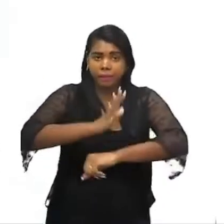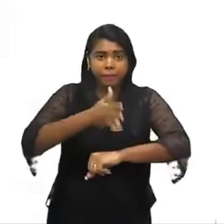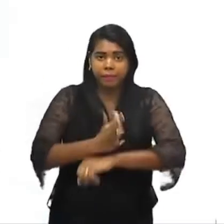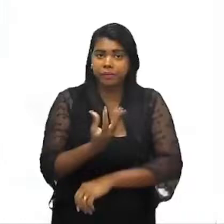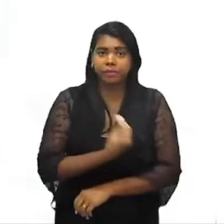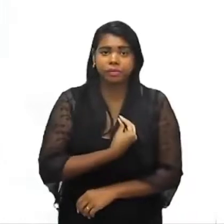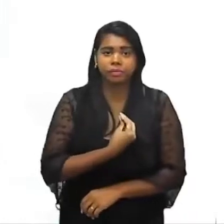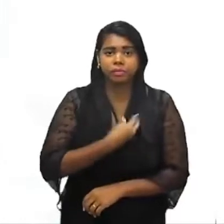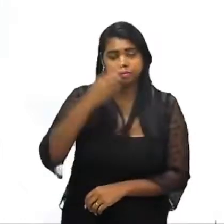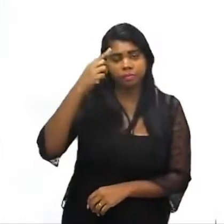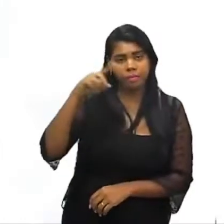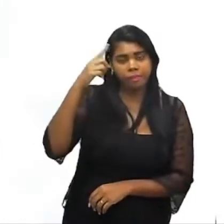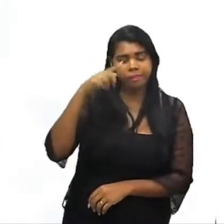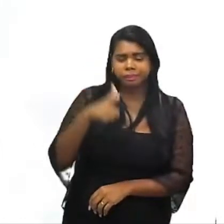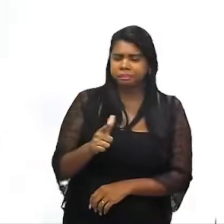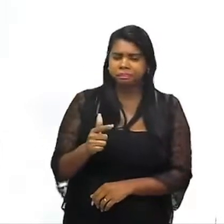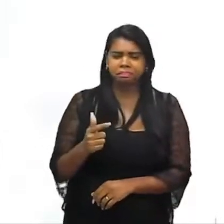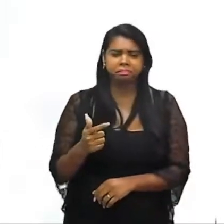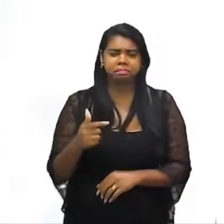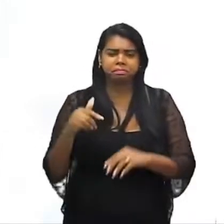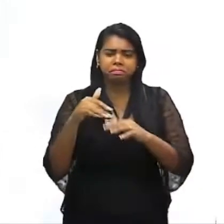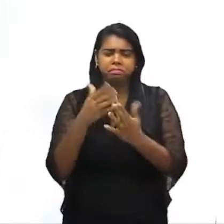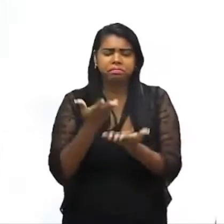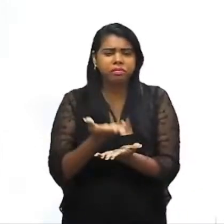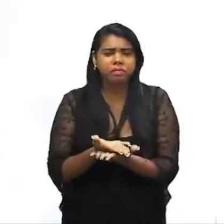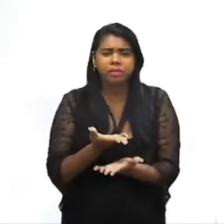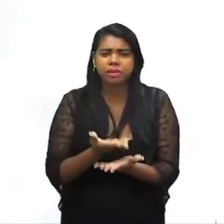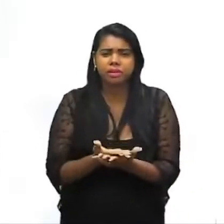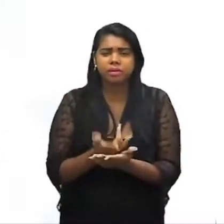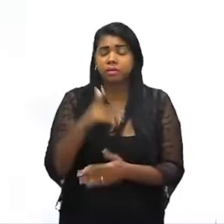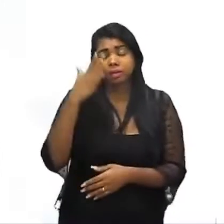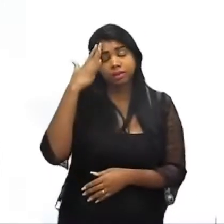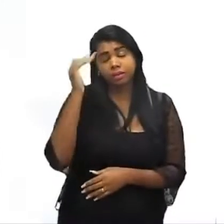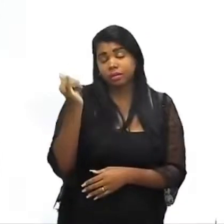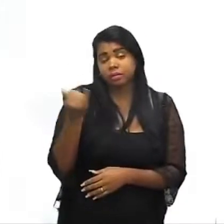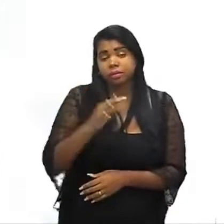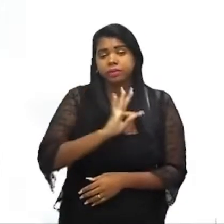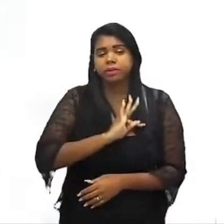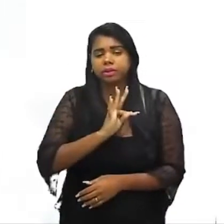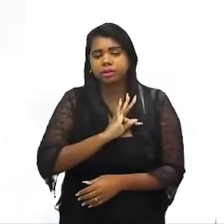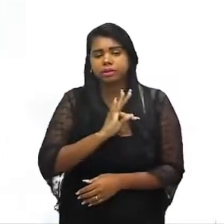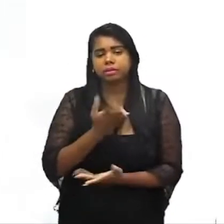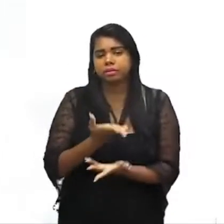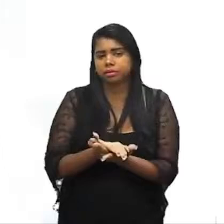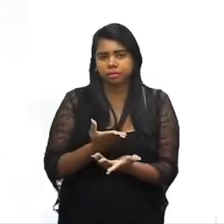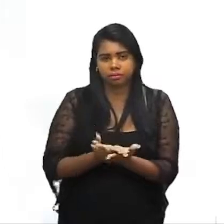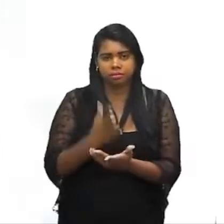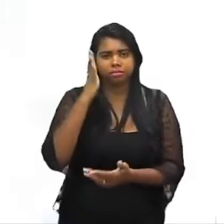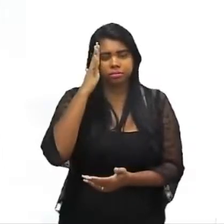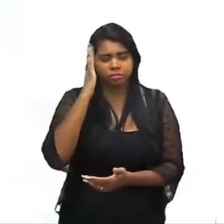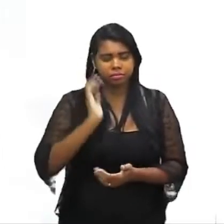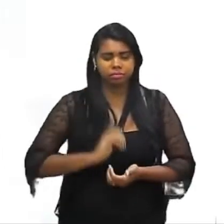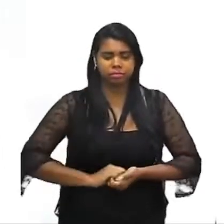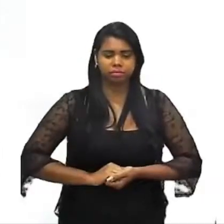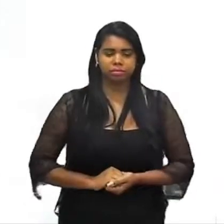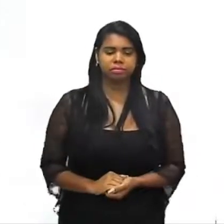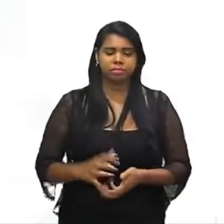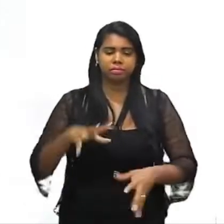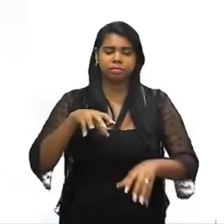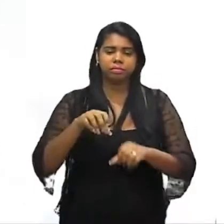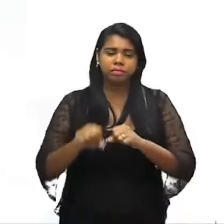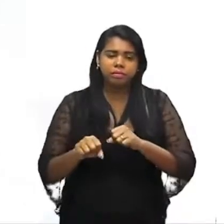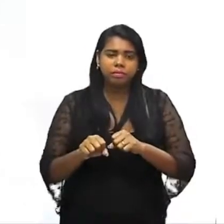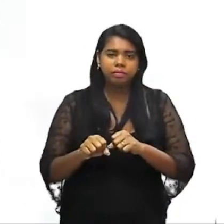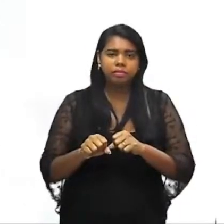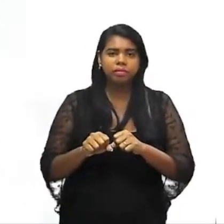ele não passou por uma escola, não quer dizer que ele não saiba ou não tenha tido aulas, quer dizer que a formação